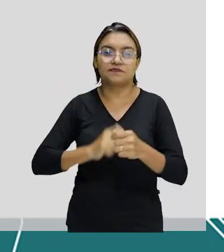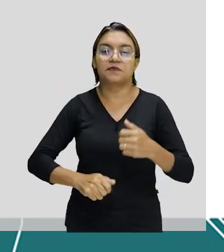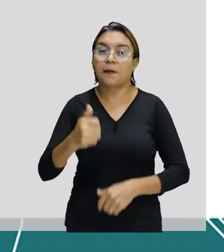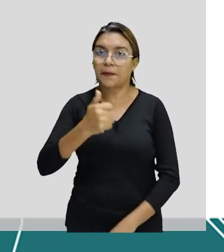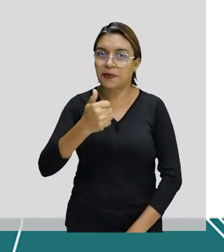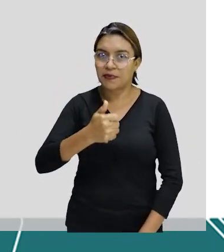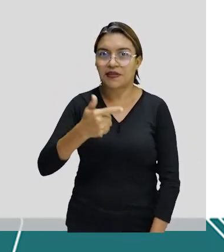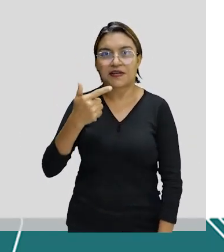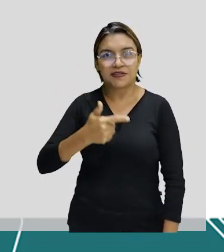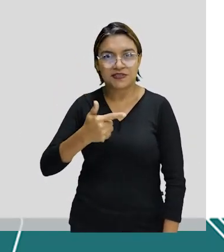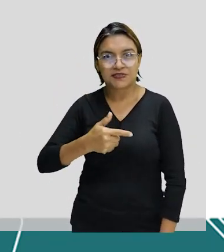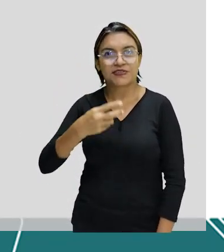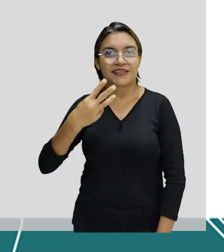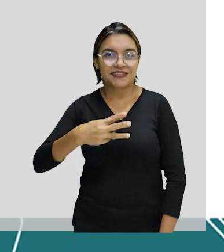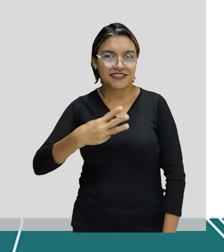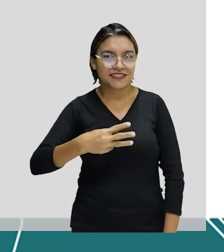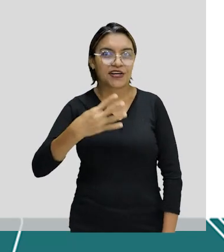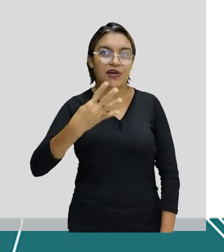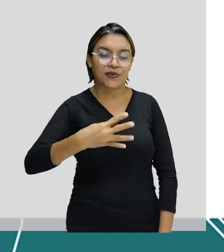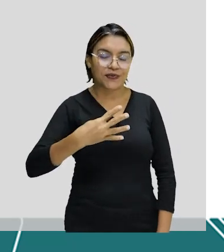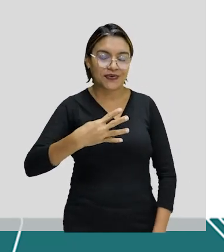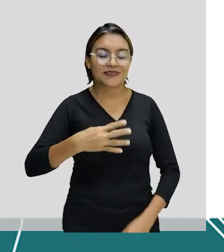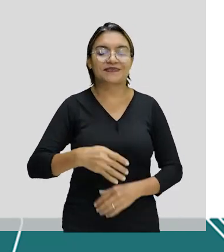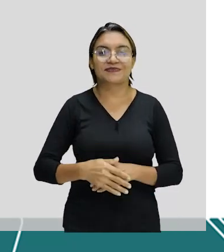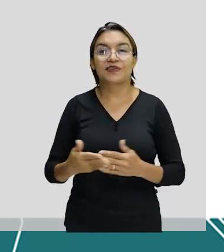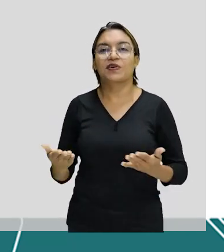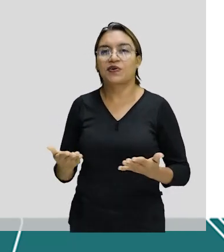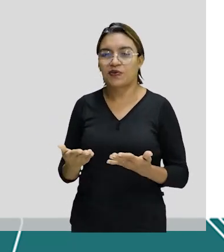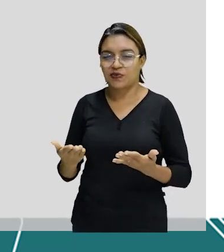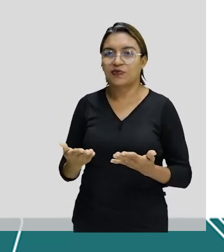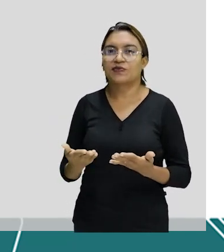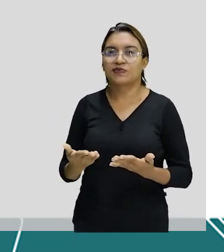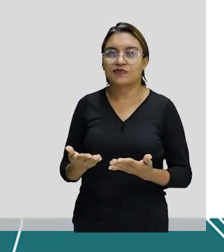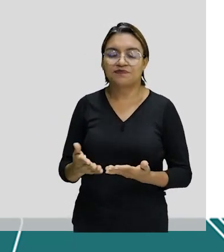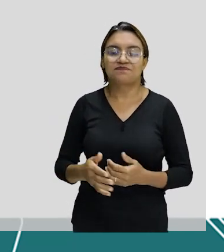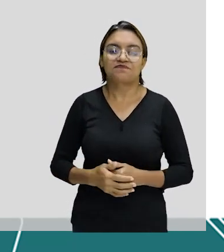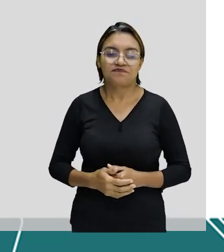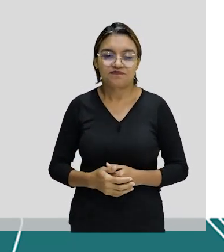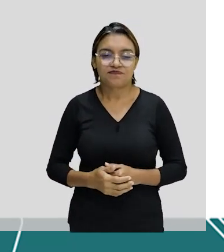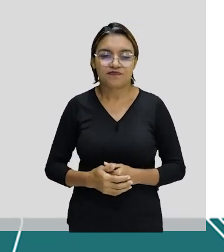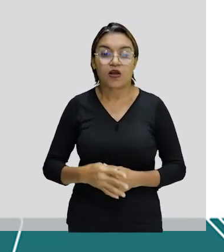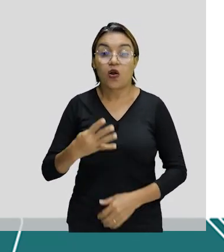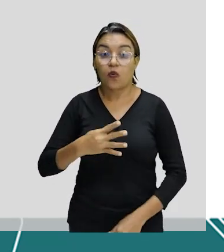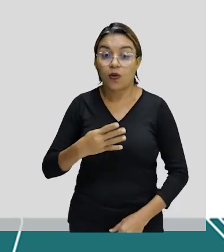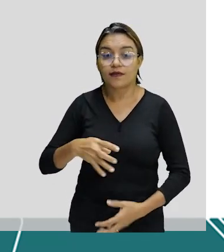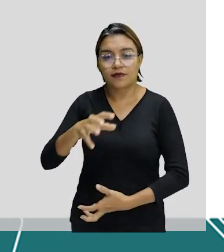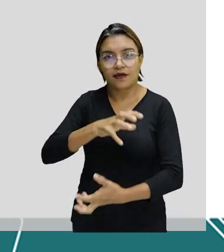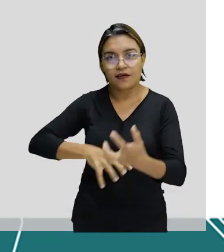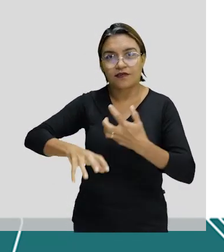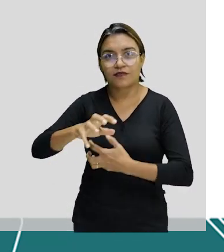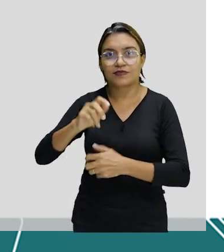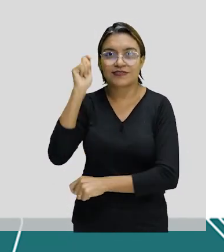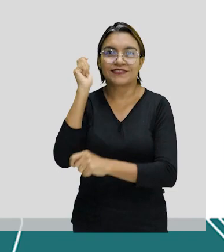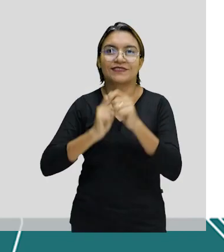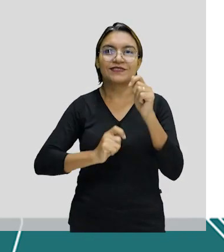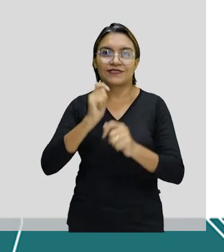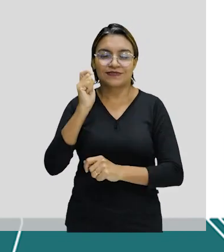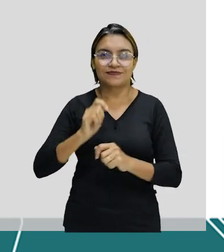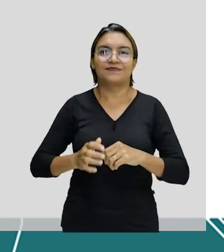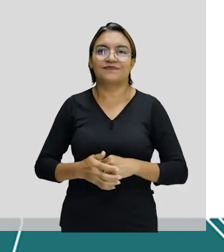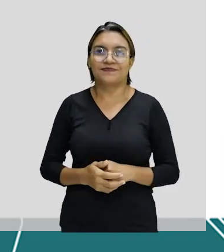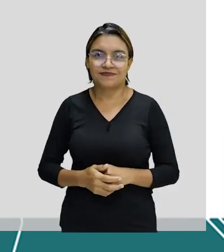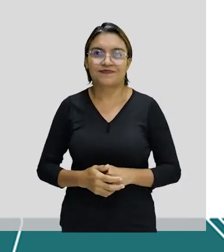sobre a primeira, a segunda, a terceira e a atual, a mais recente, a chamada quarta revolução industrial da